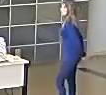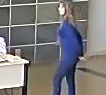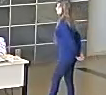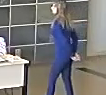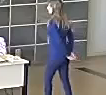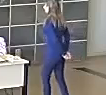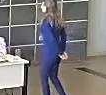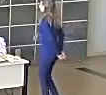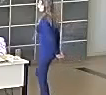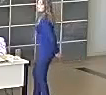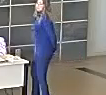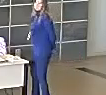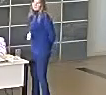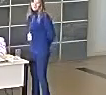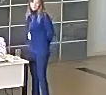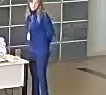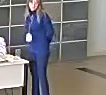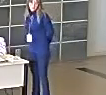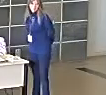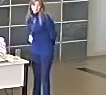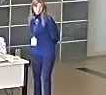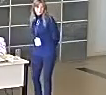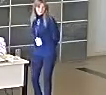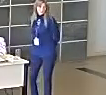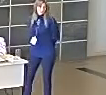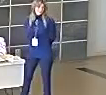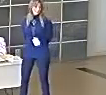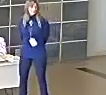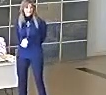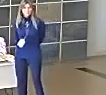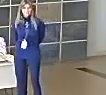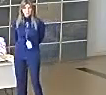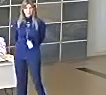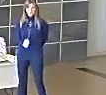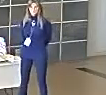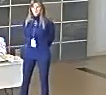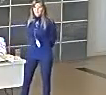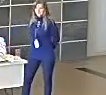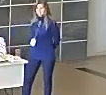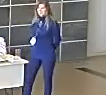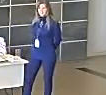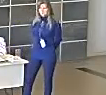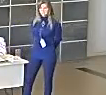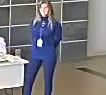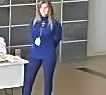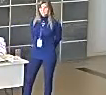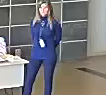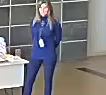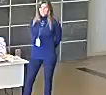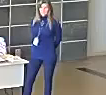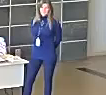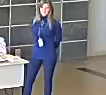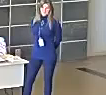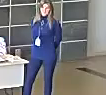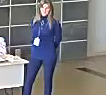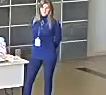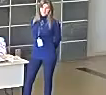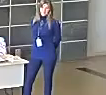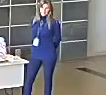tem que ver o seguinte a cadeira de transbordo ela não é acessível de maneira nenhuma qualquer um que tem um porte pouquinho acima de 55